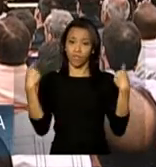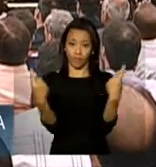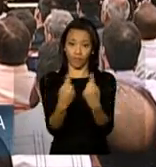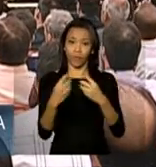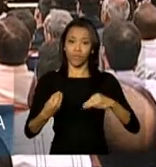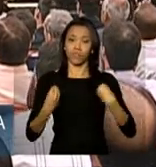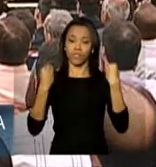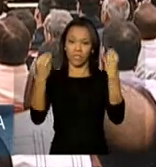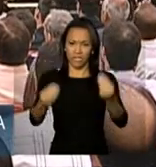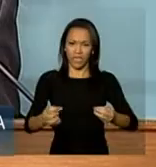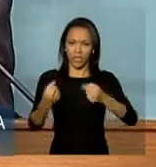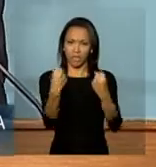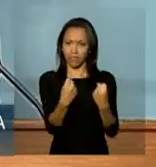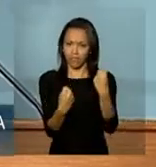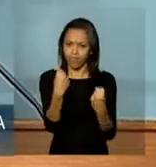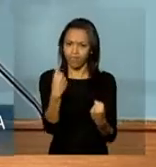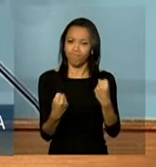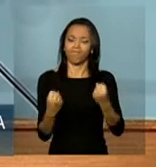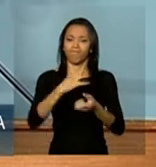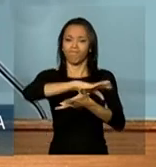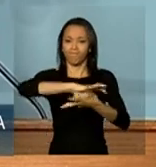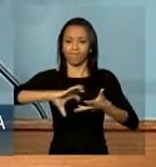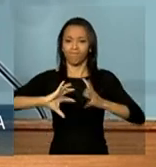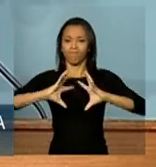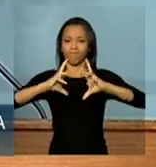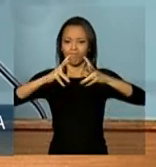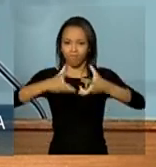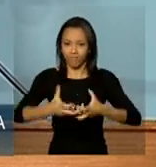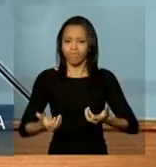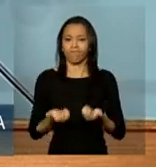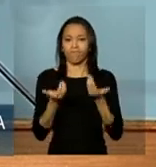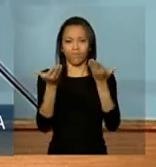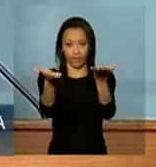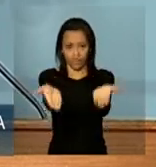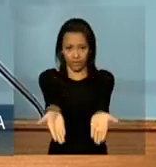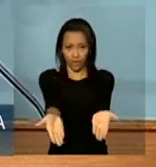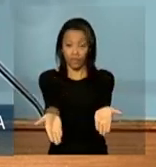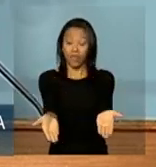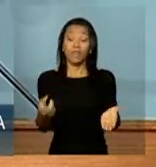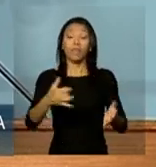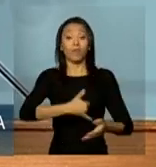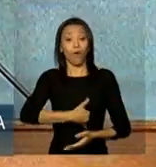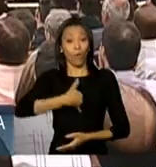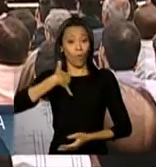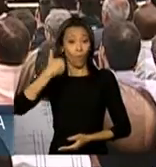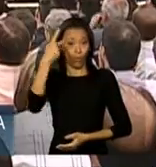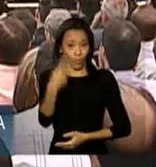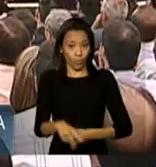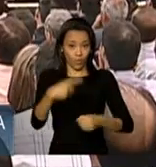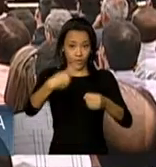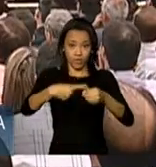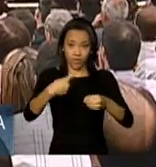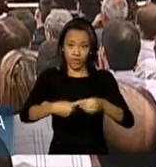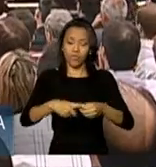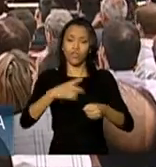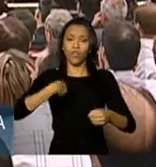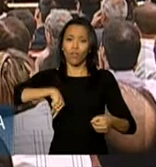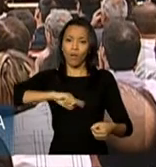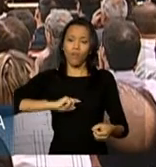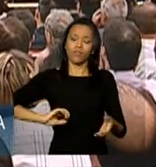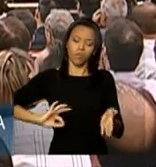de máquinas e equipamentos e, para orgulho de Caxias do Sul, presidenta Dilma, a assinatura que